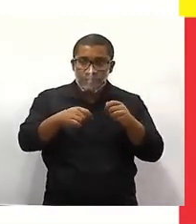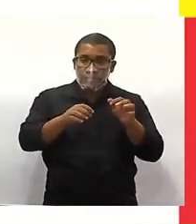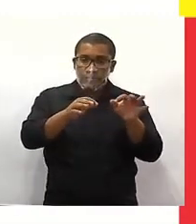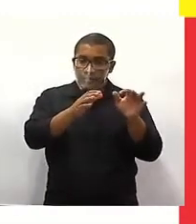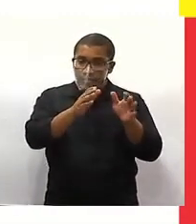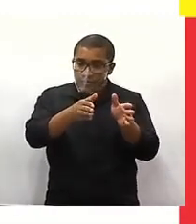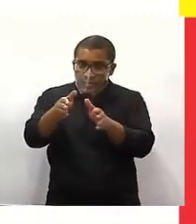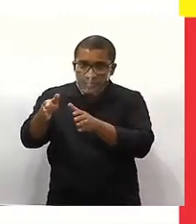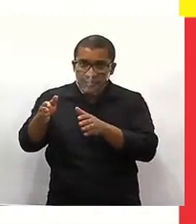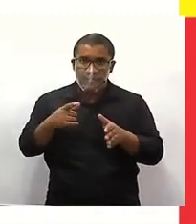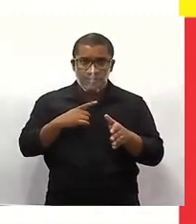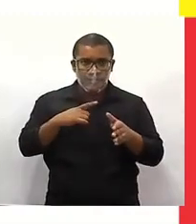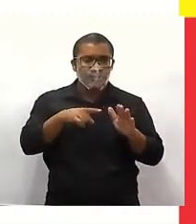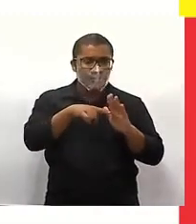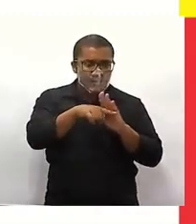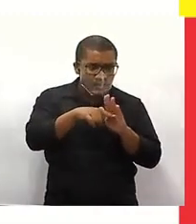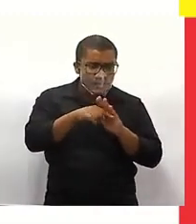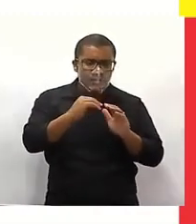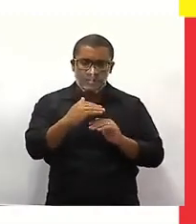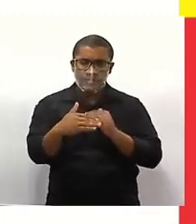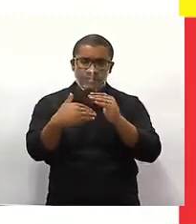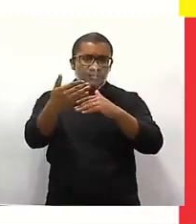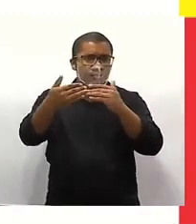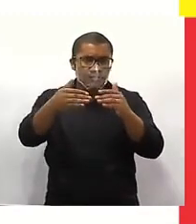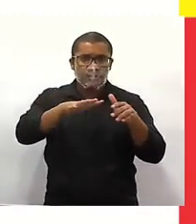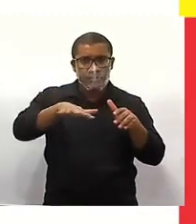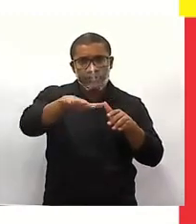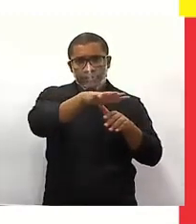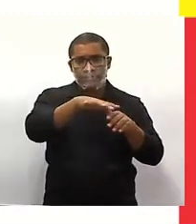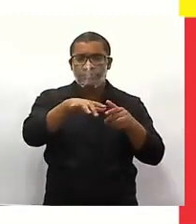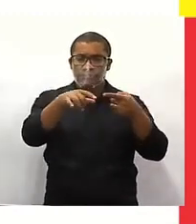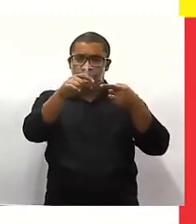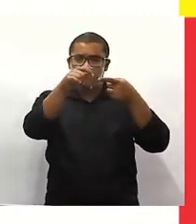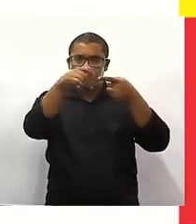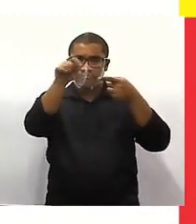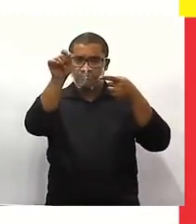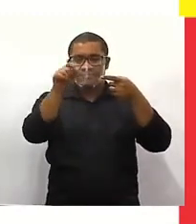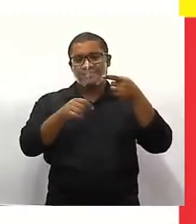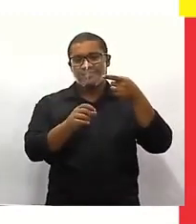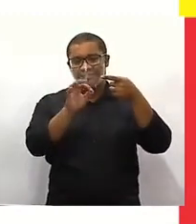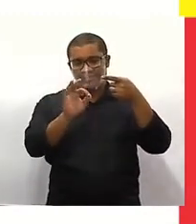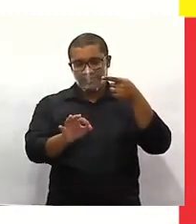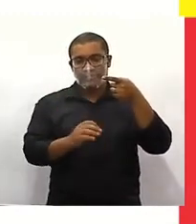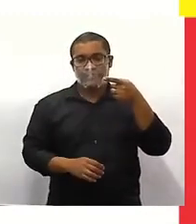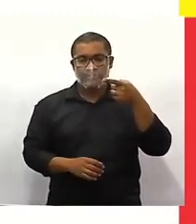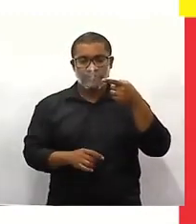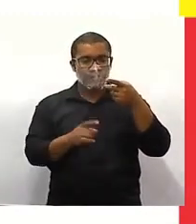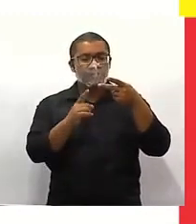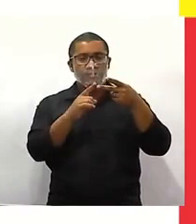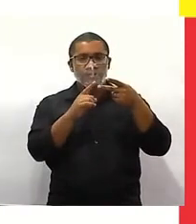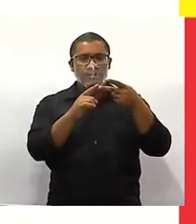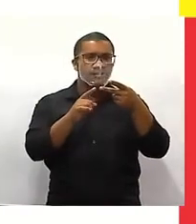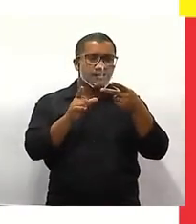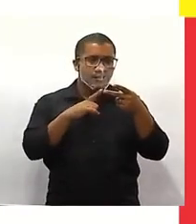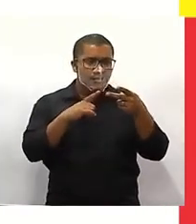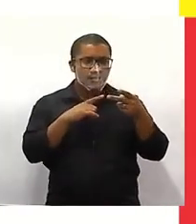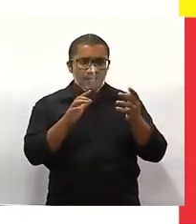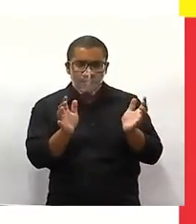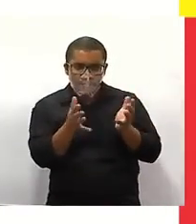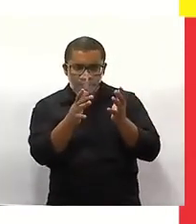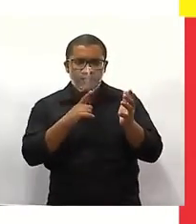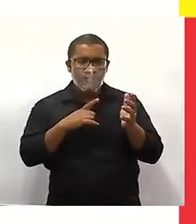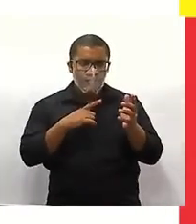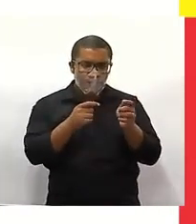para pesquisa e desenvolvimento nessa área. Correto. Incentivar a racionalização do uso da água, é o